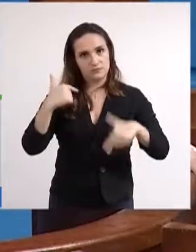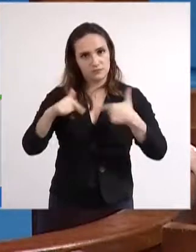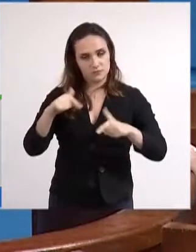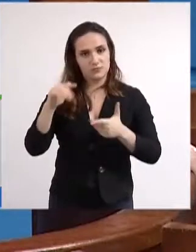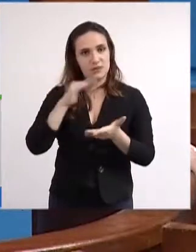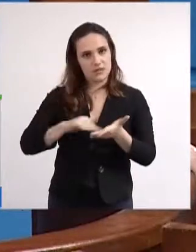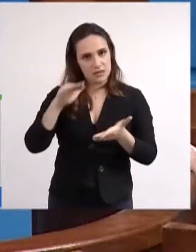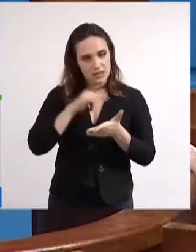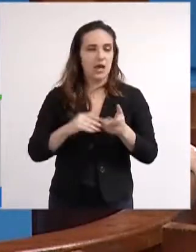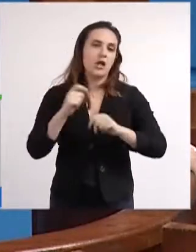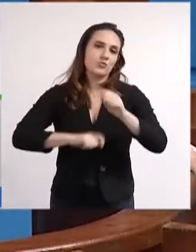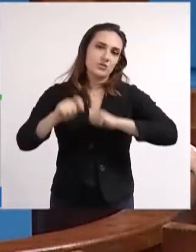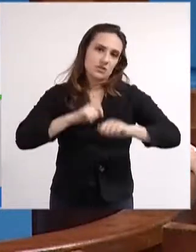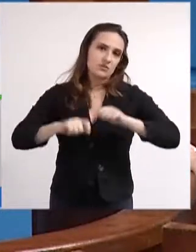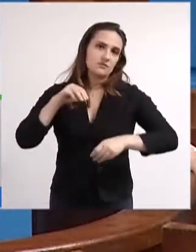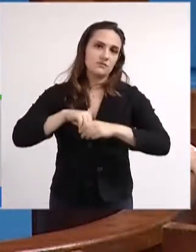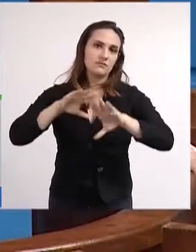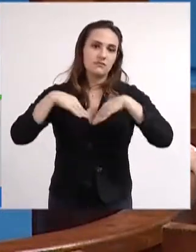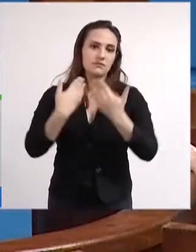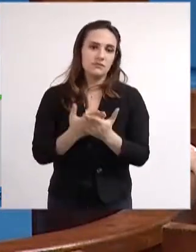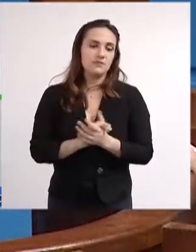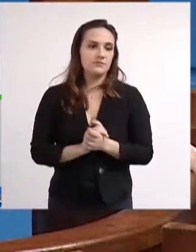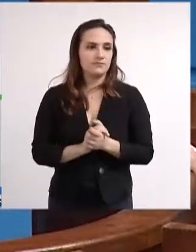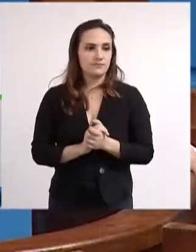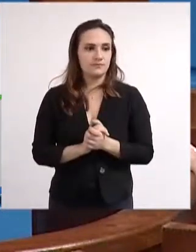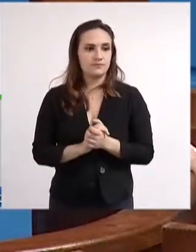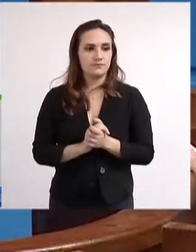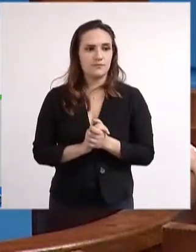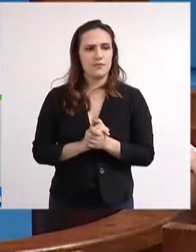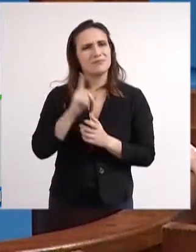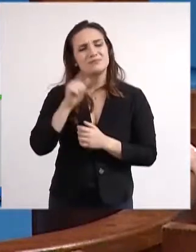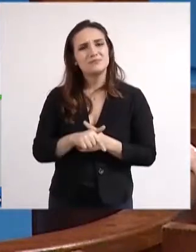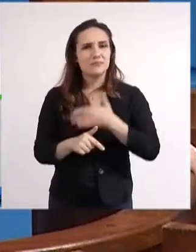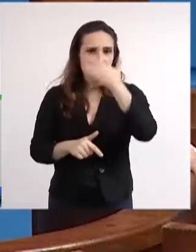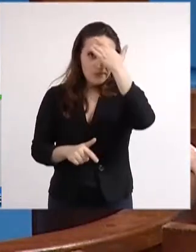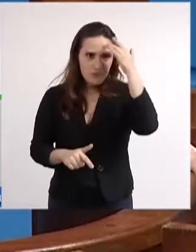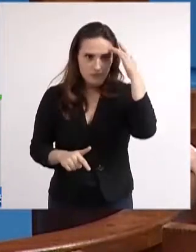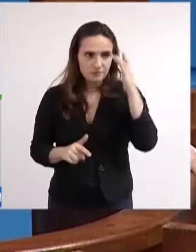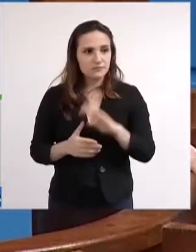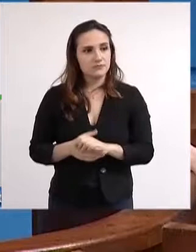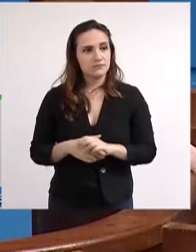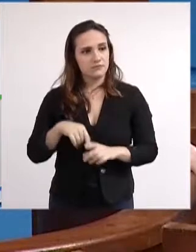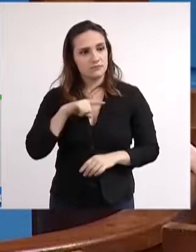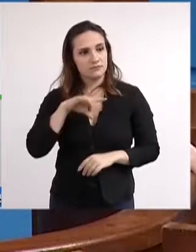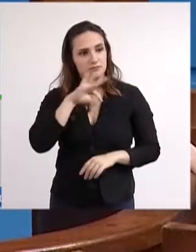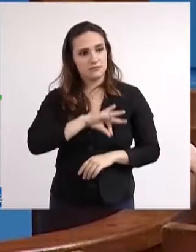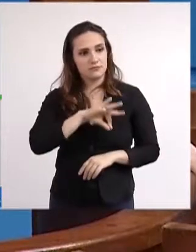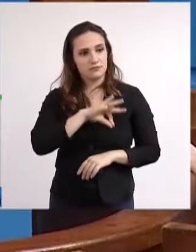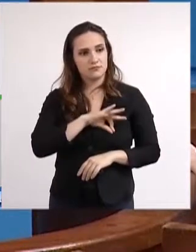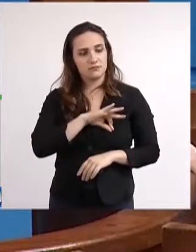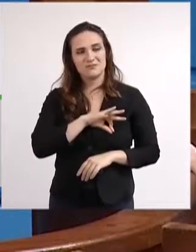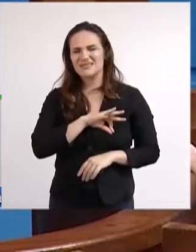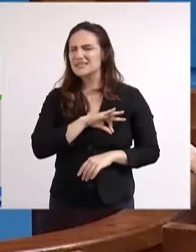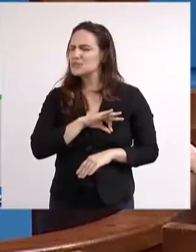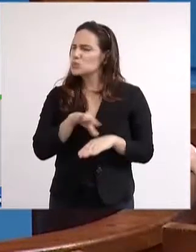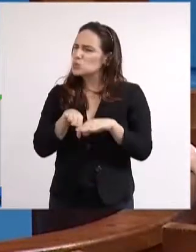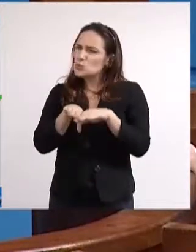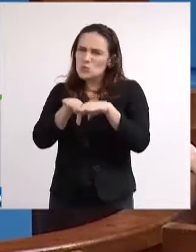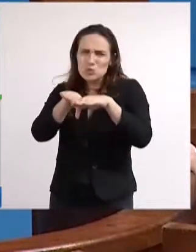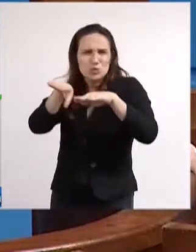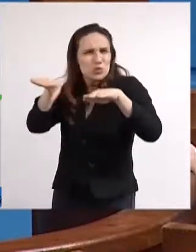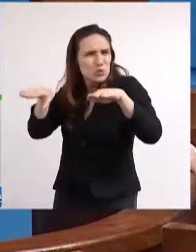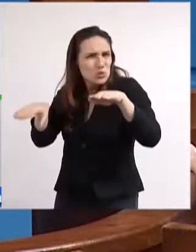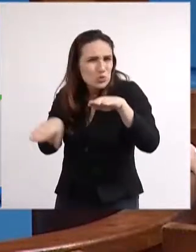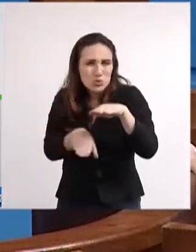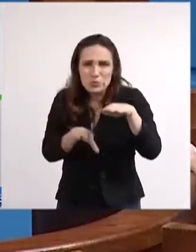da educação, que são aqueles servidores que recebem os salários mais baixos